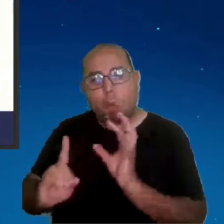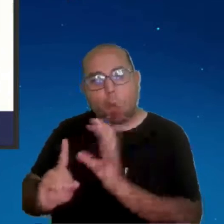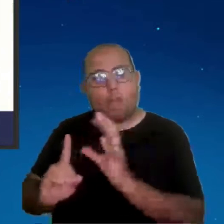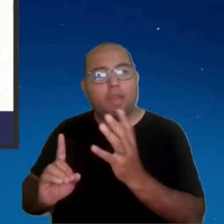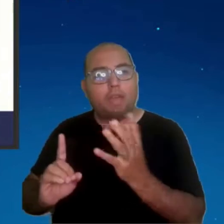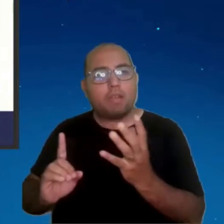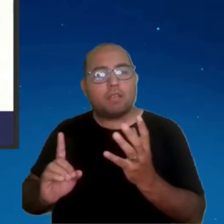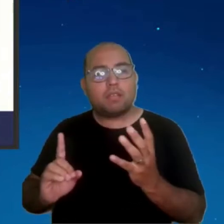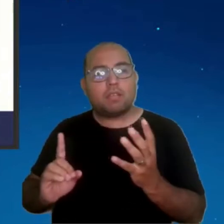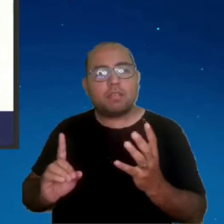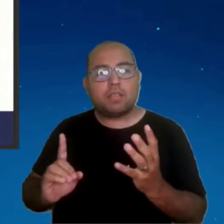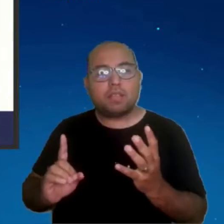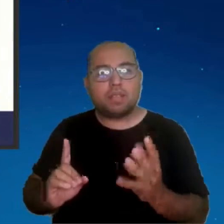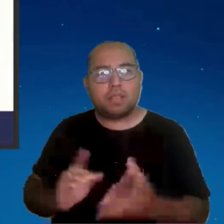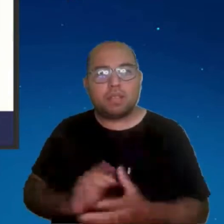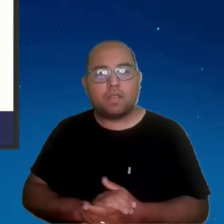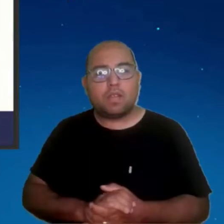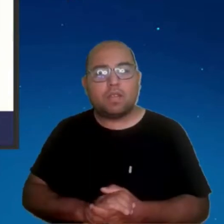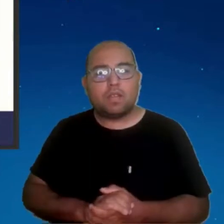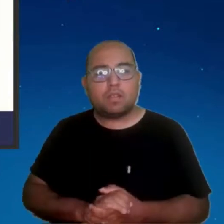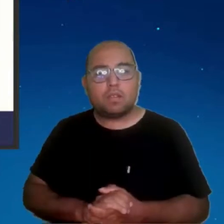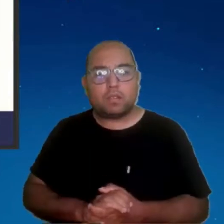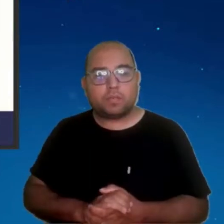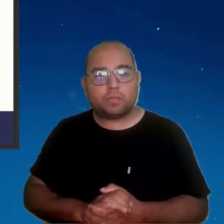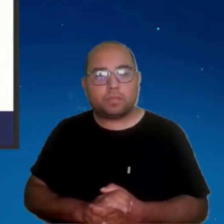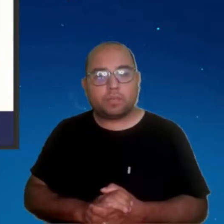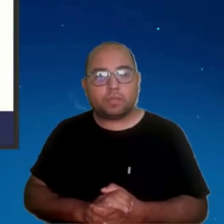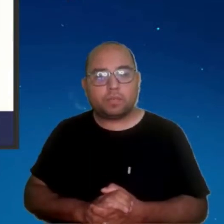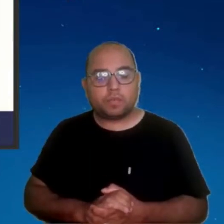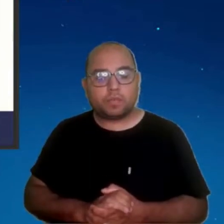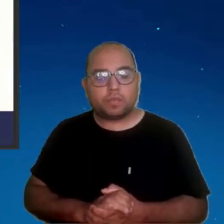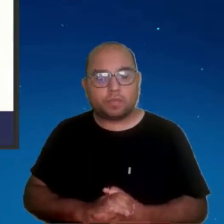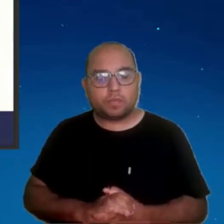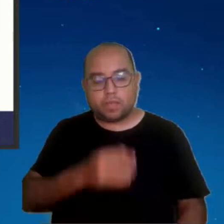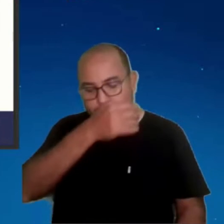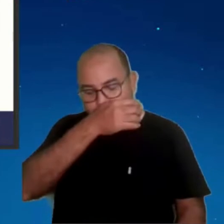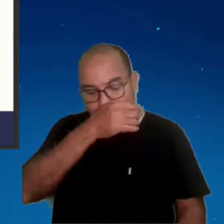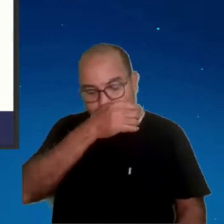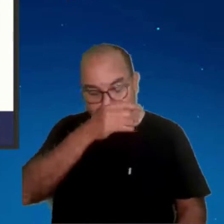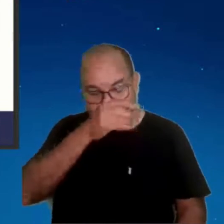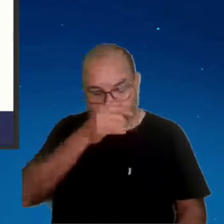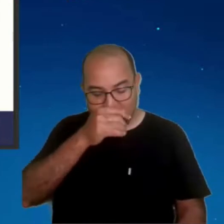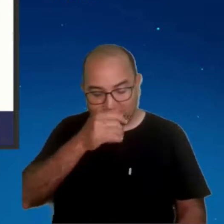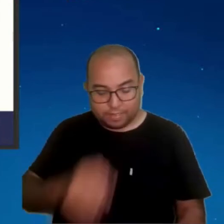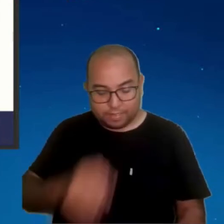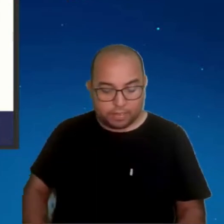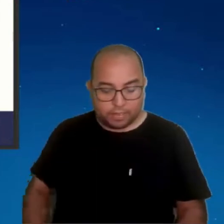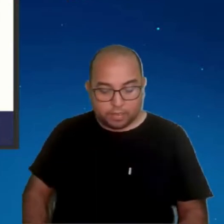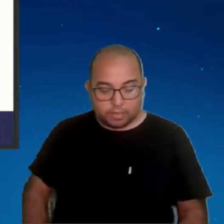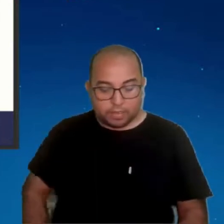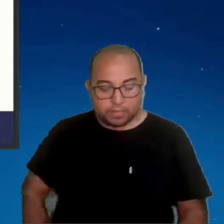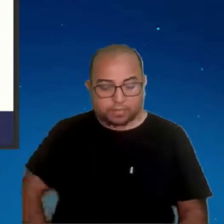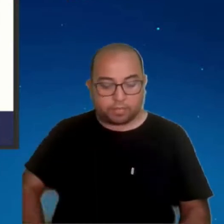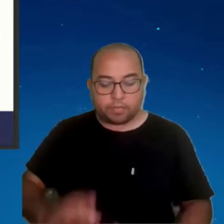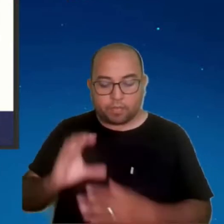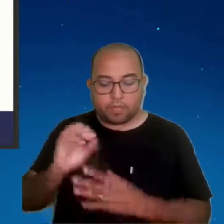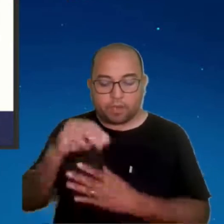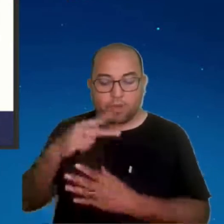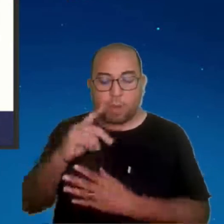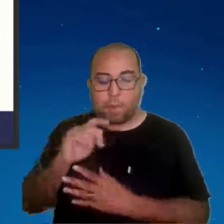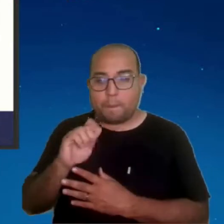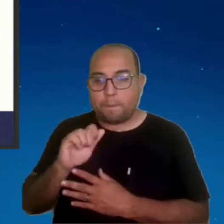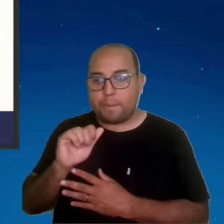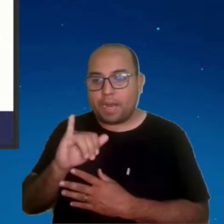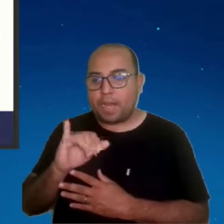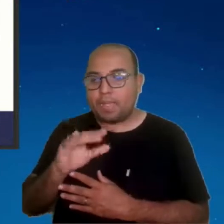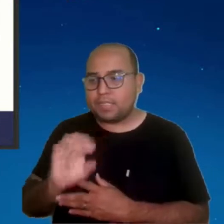designar o seu próprio tempo para marcar a empresa. E o compliance? Temos direitos e deveres? A gente tem